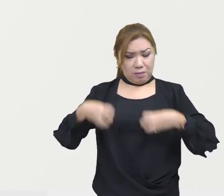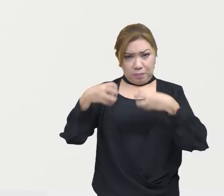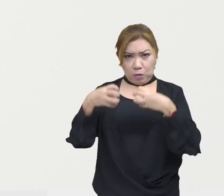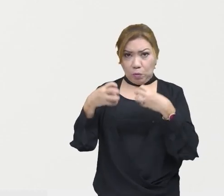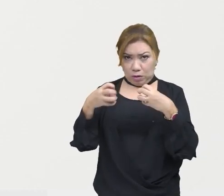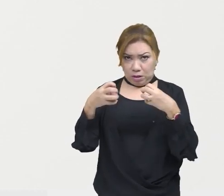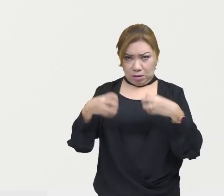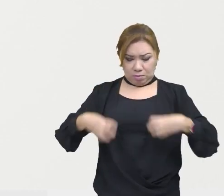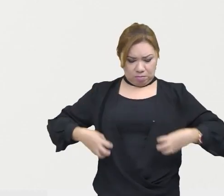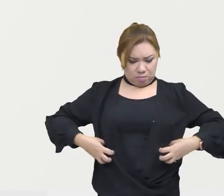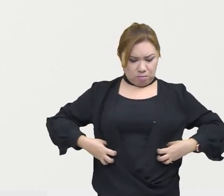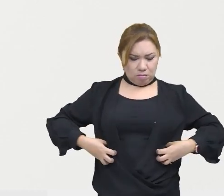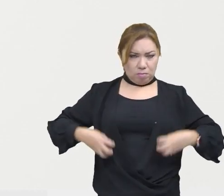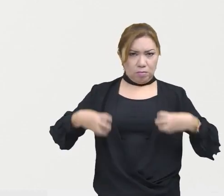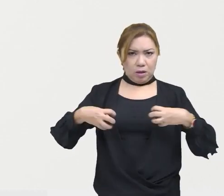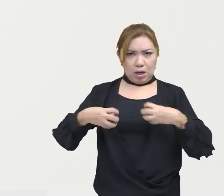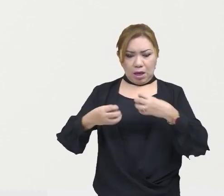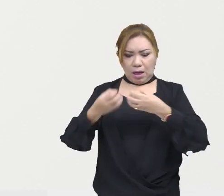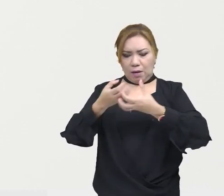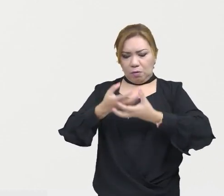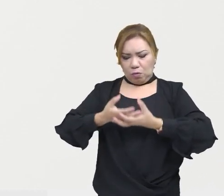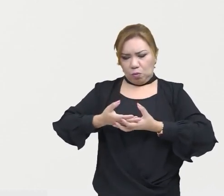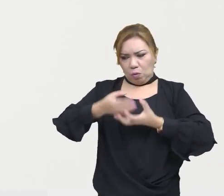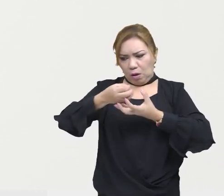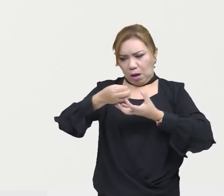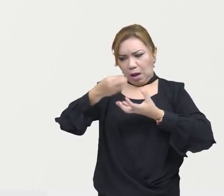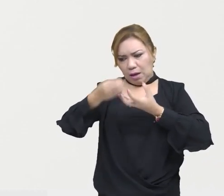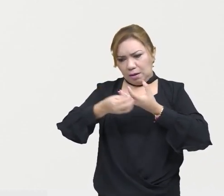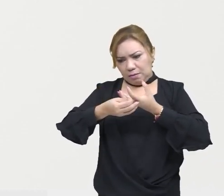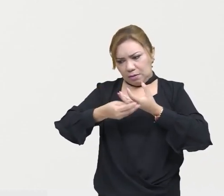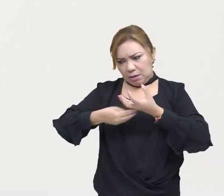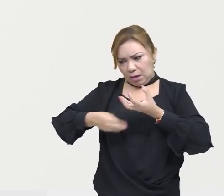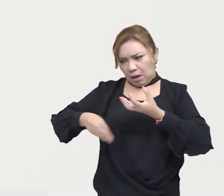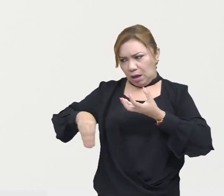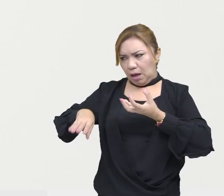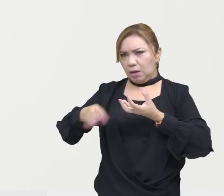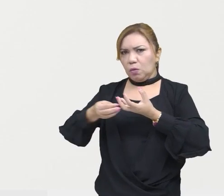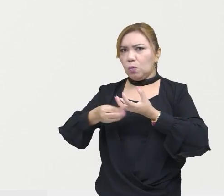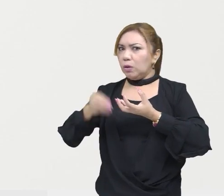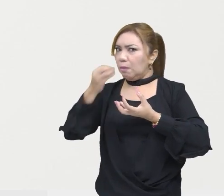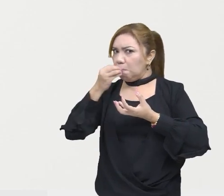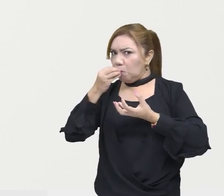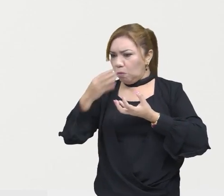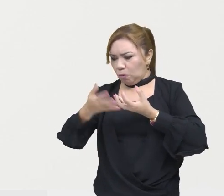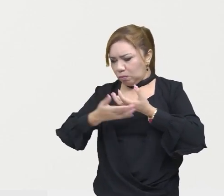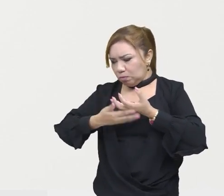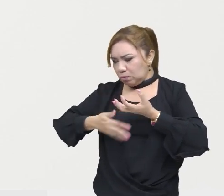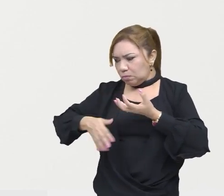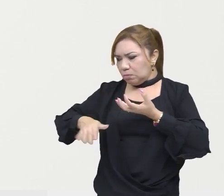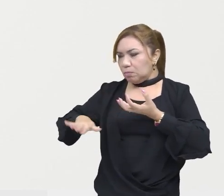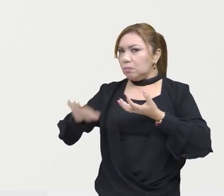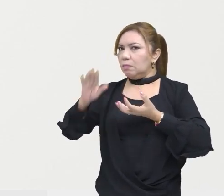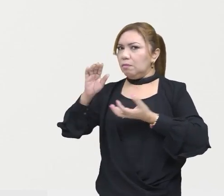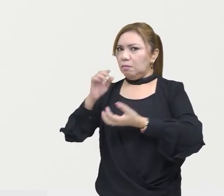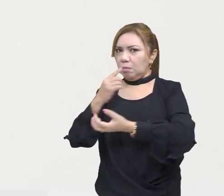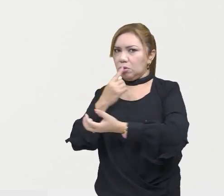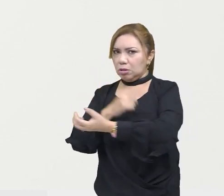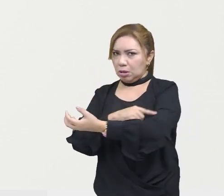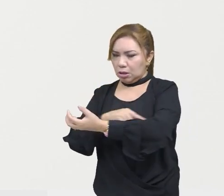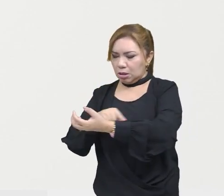nocivas e eliminá-las na forma de urina. Ele também retira a água em excesso das